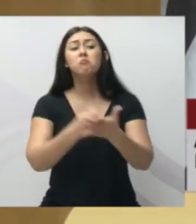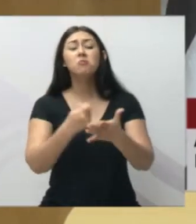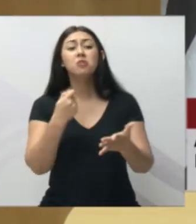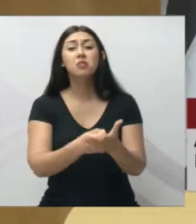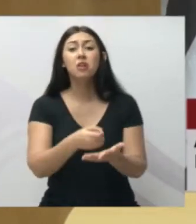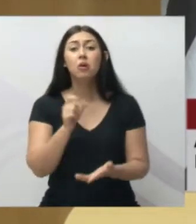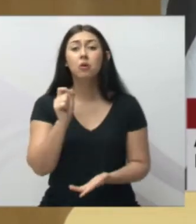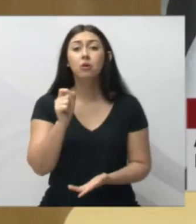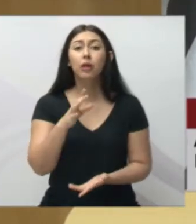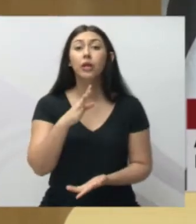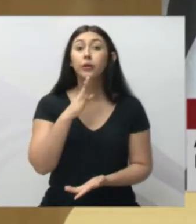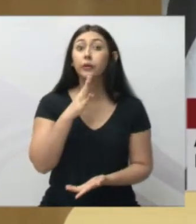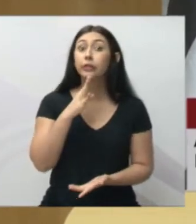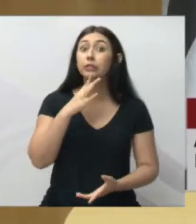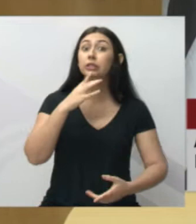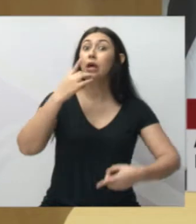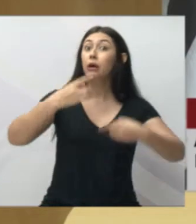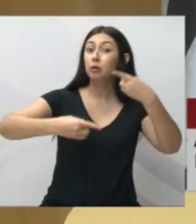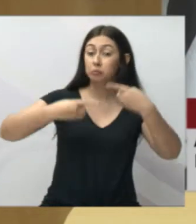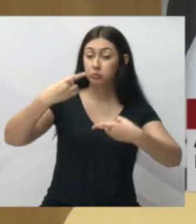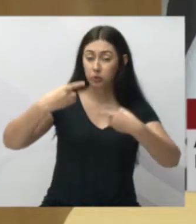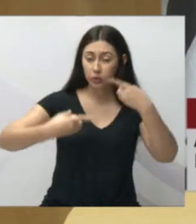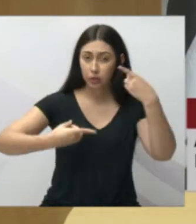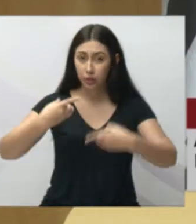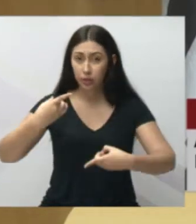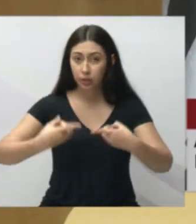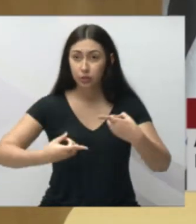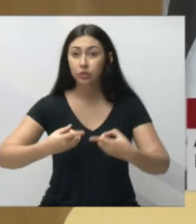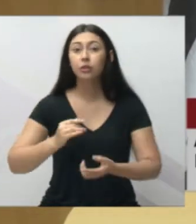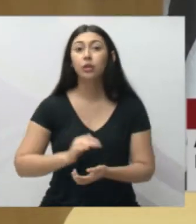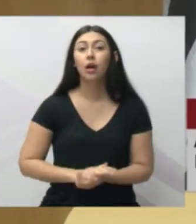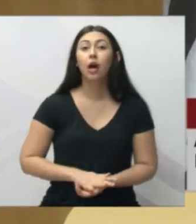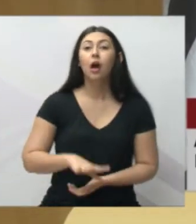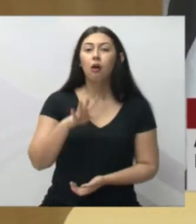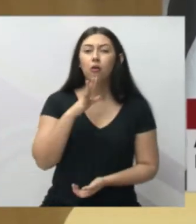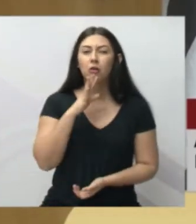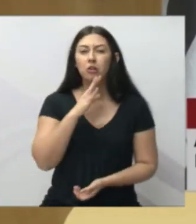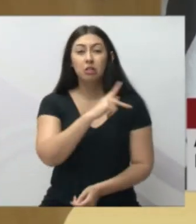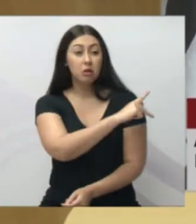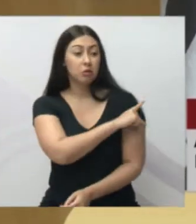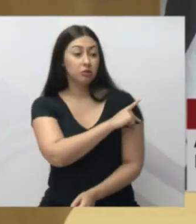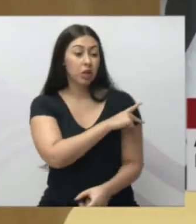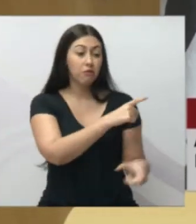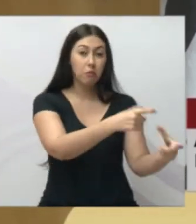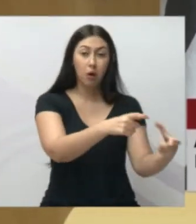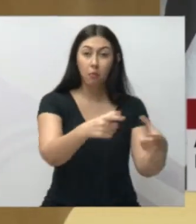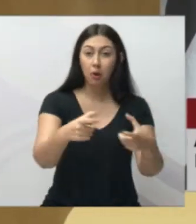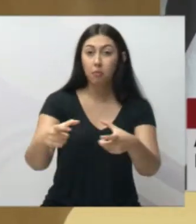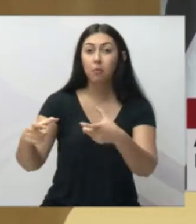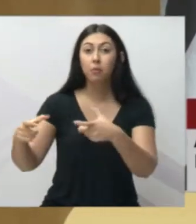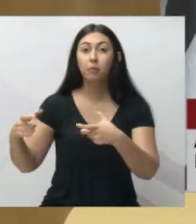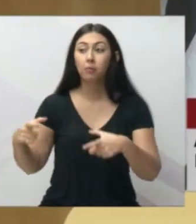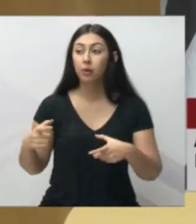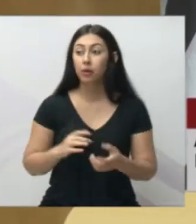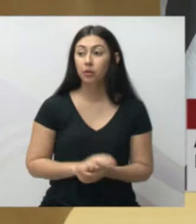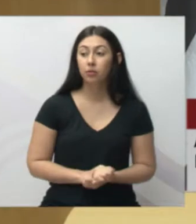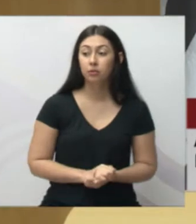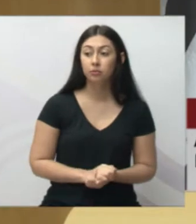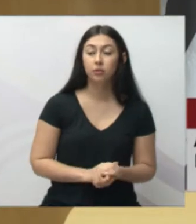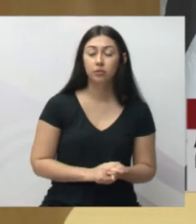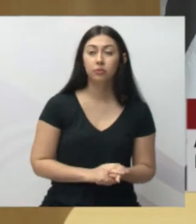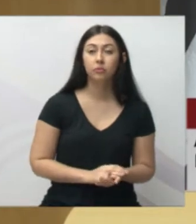conhecer o que é política pública, saber o diretor de cada departamento, para saber fazer as